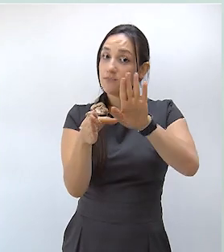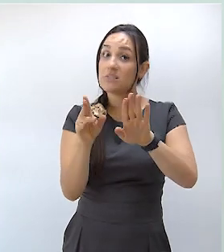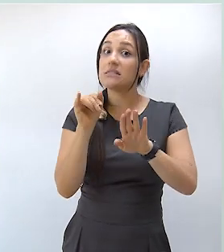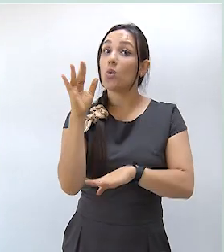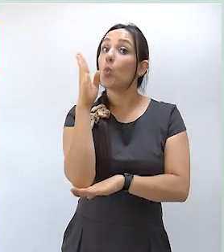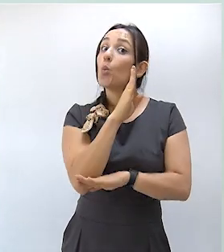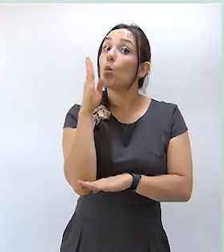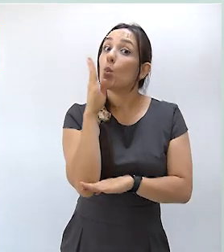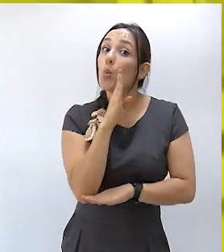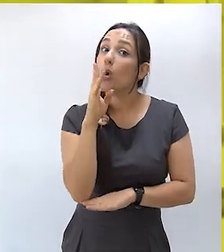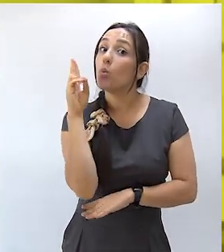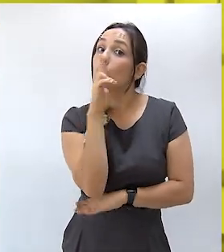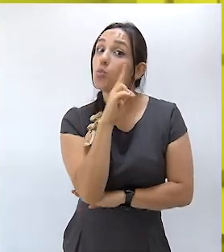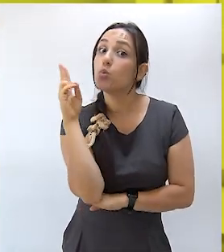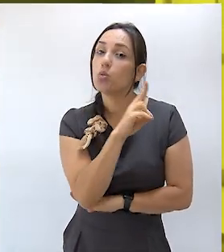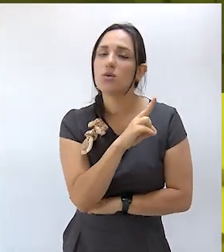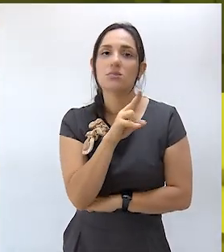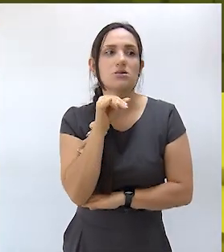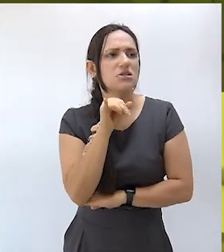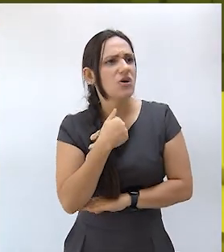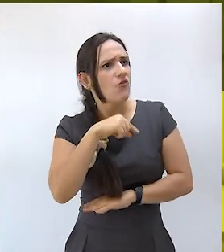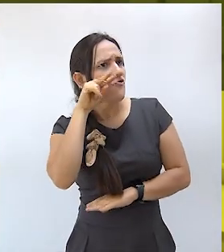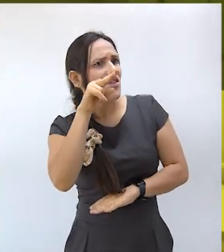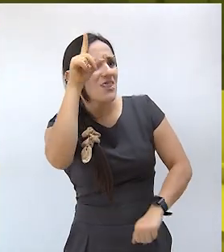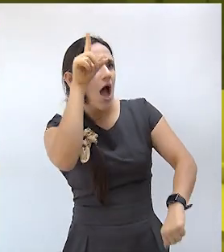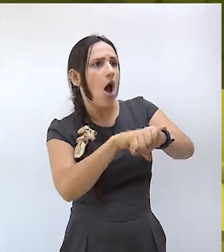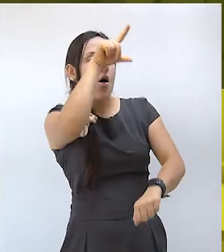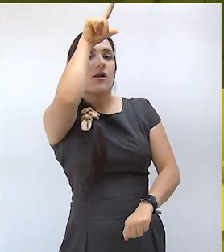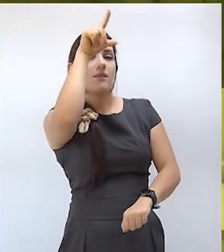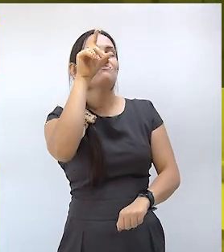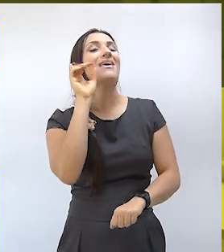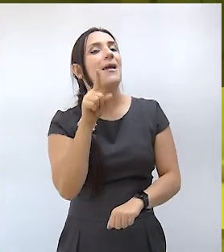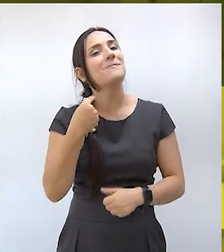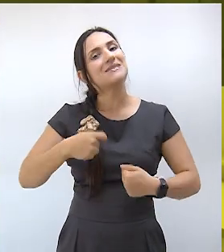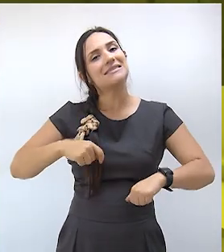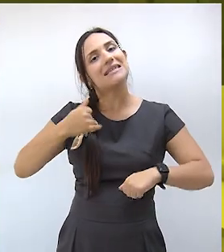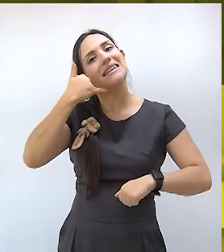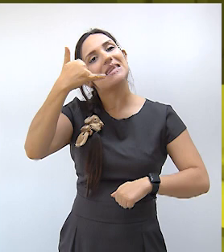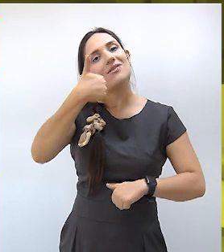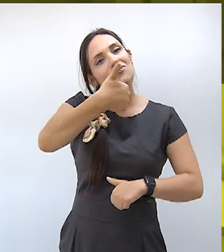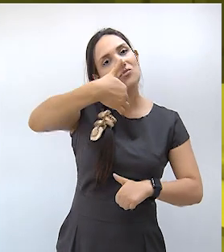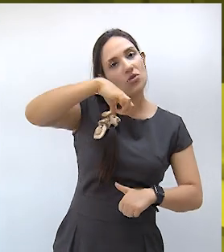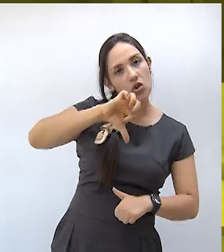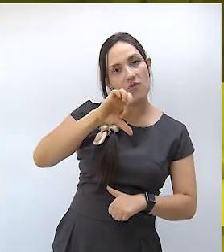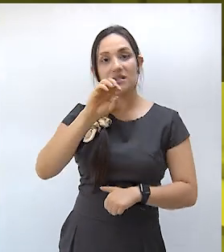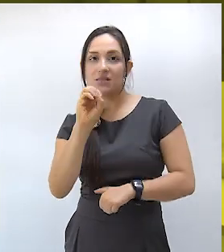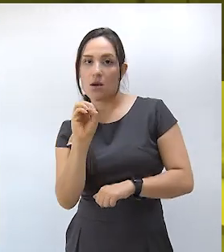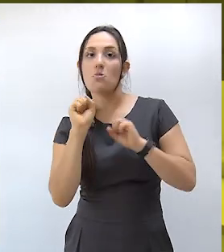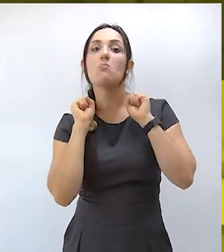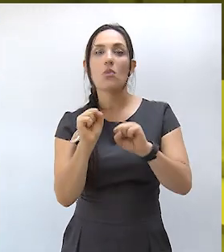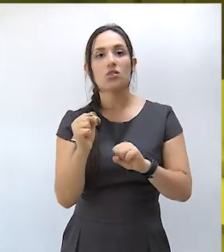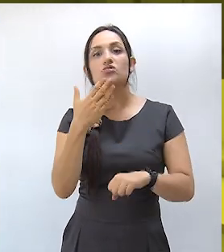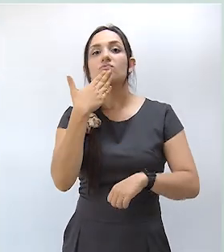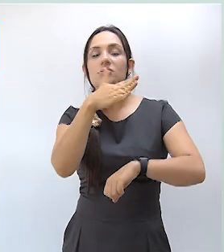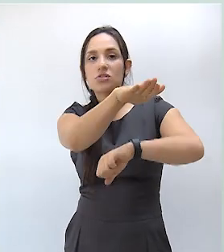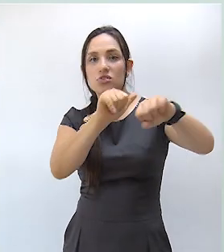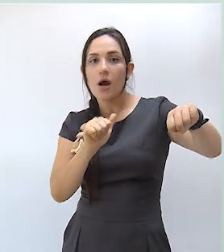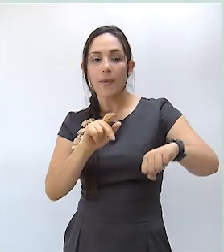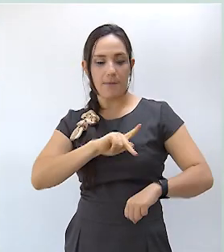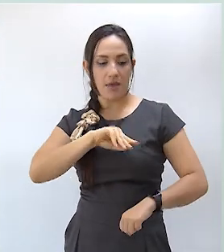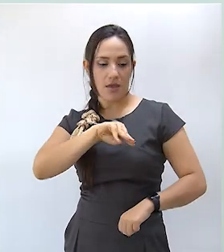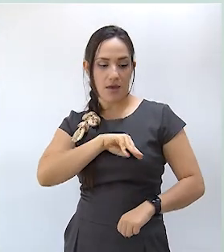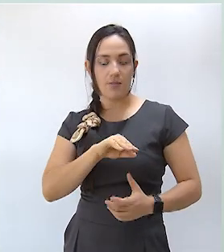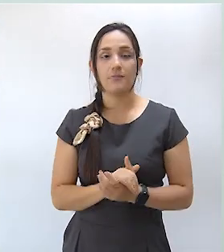horas por dia mas em casos de urgência e emergência quando aquela violência estiver acontecendo ligue 190